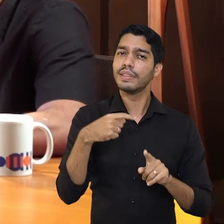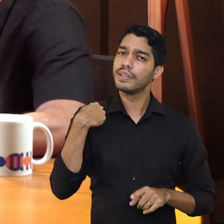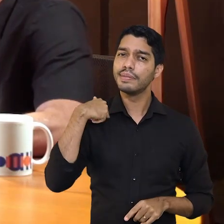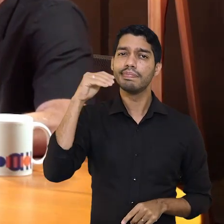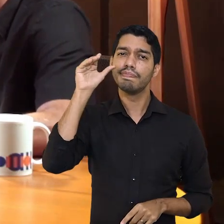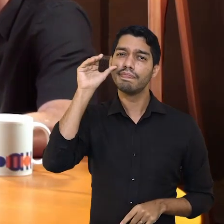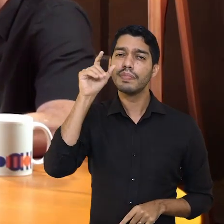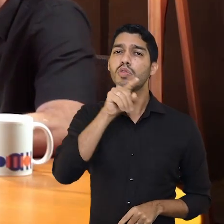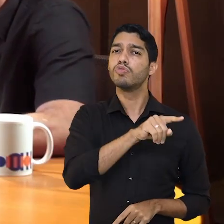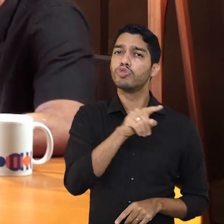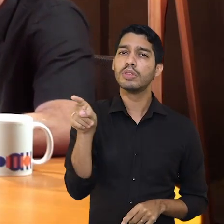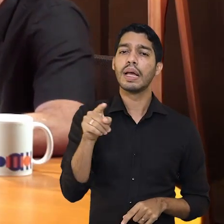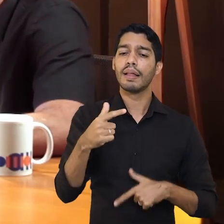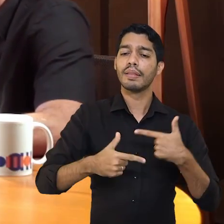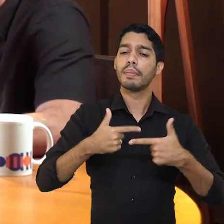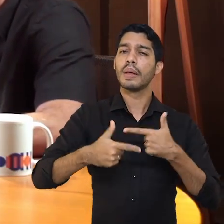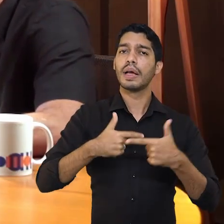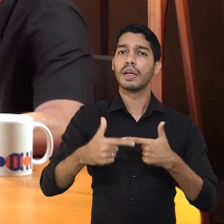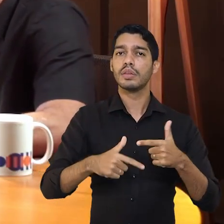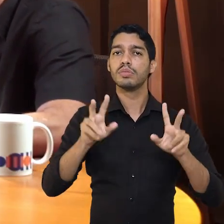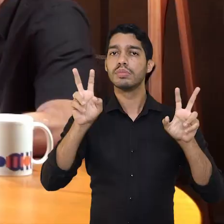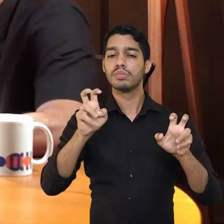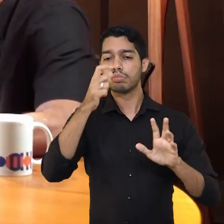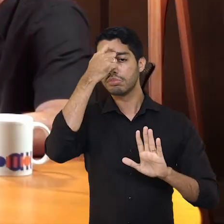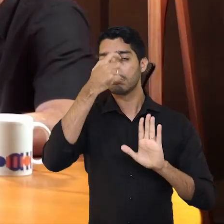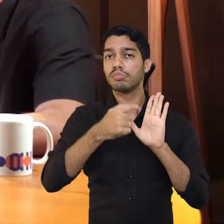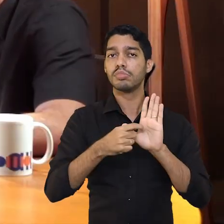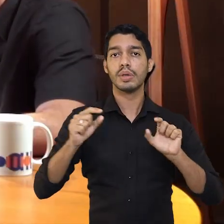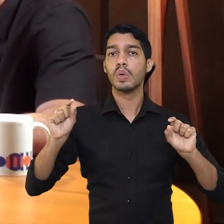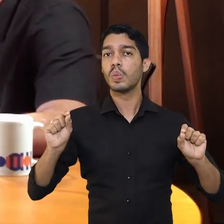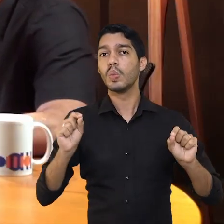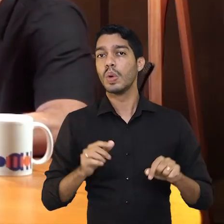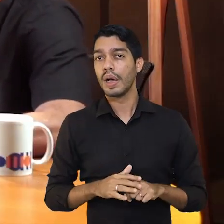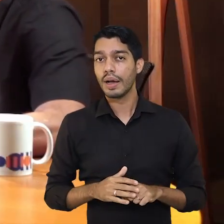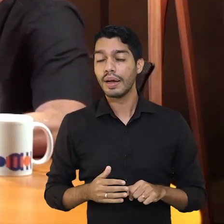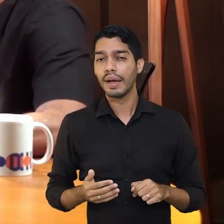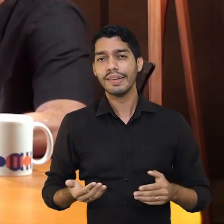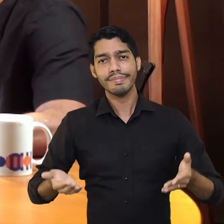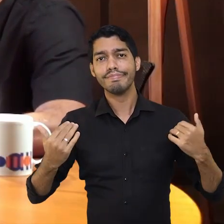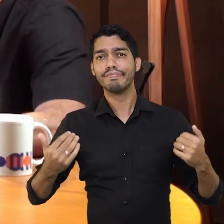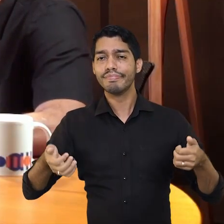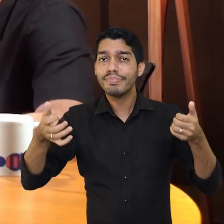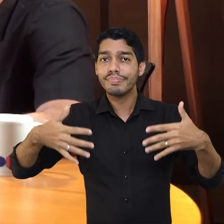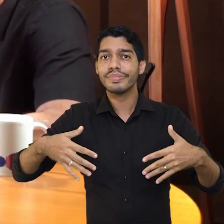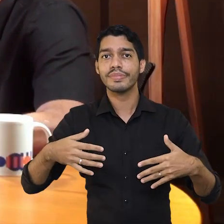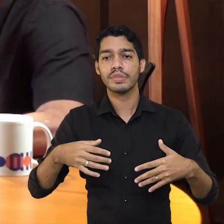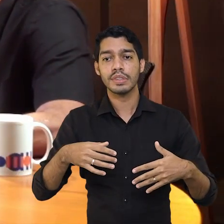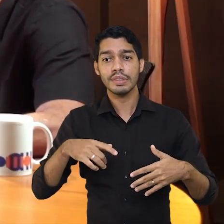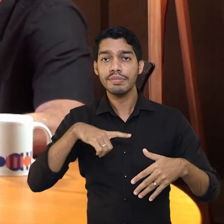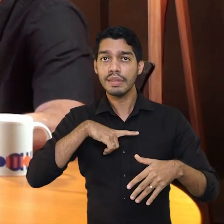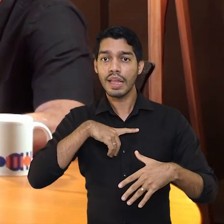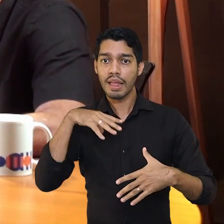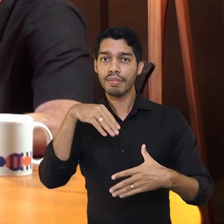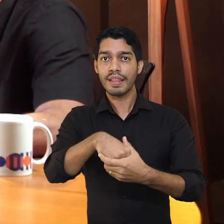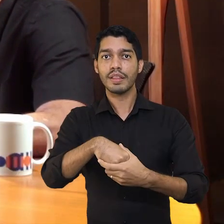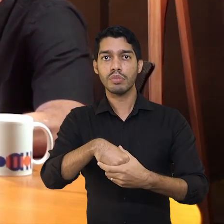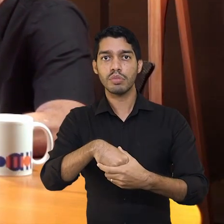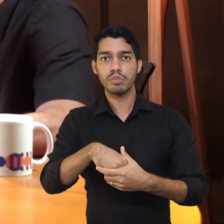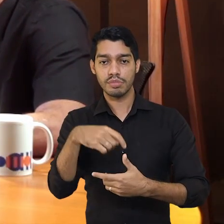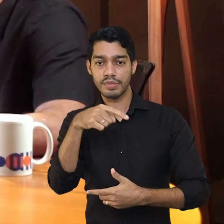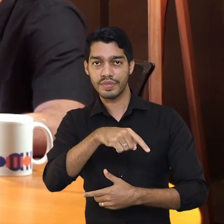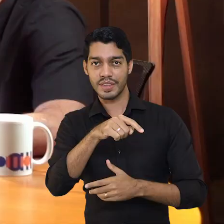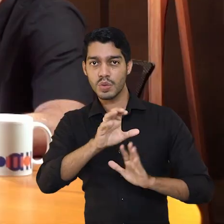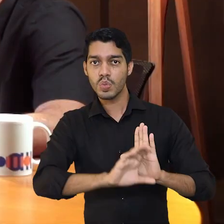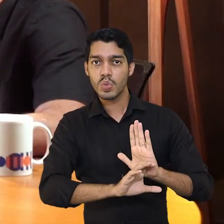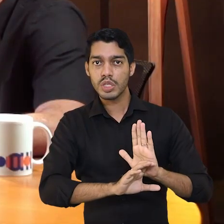curioso de saber o que vocês estão fazendo em termos de inteligência artificial, como que isso está entrando no currículo, em forma